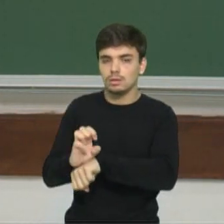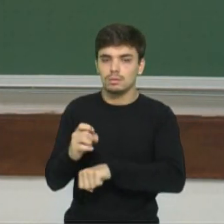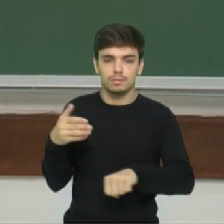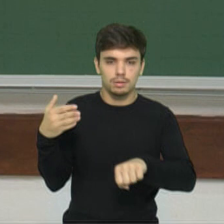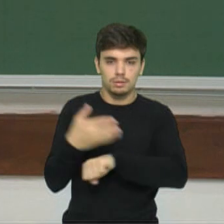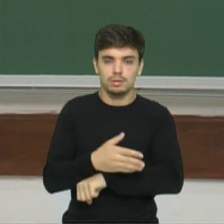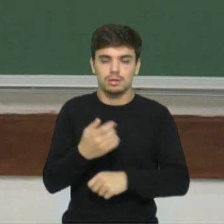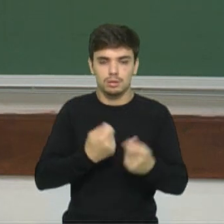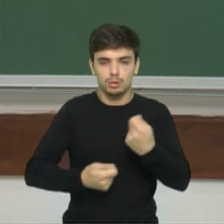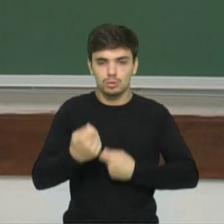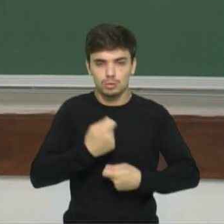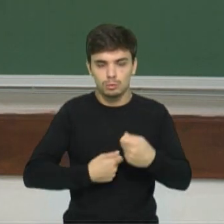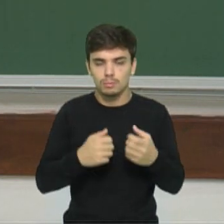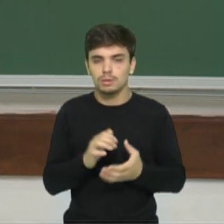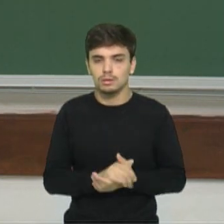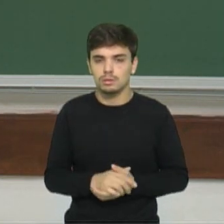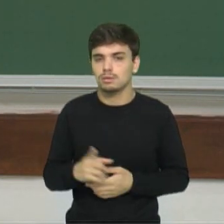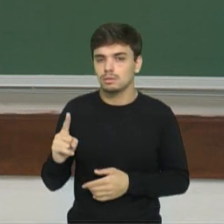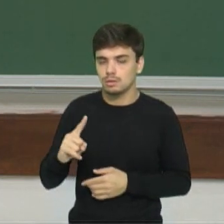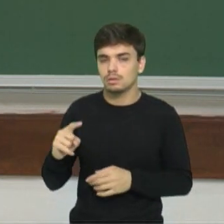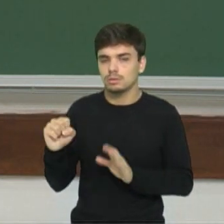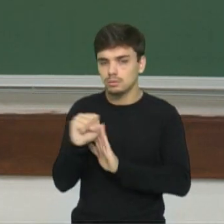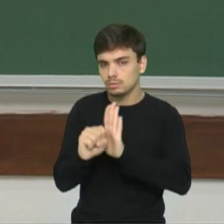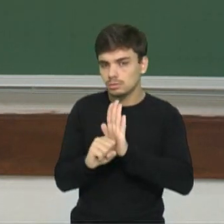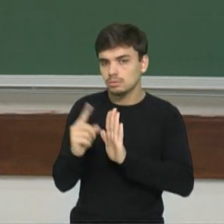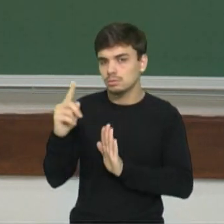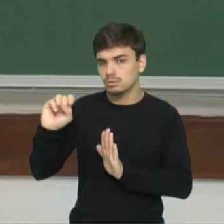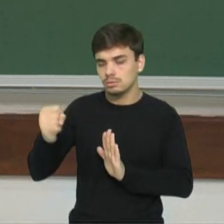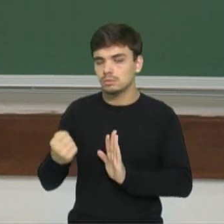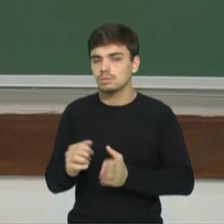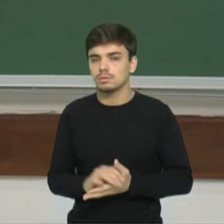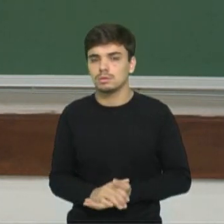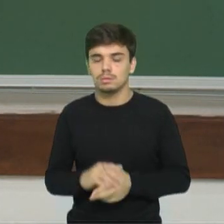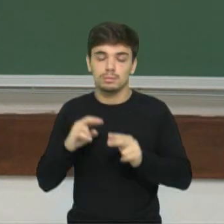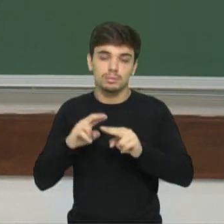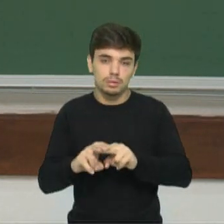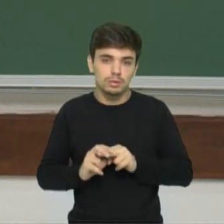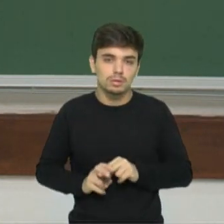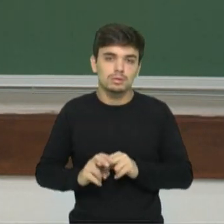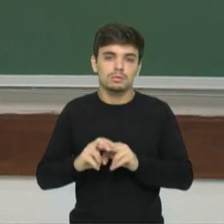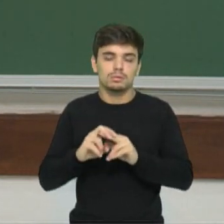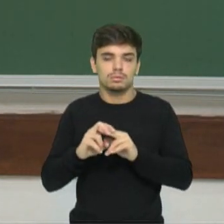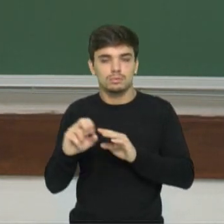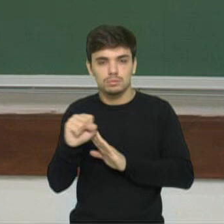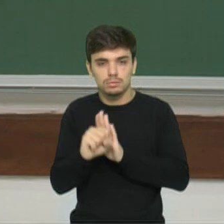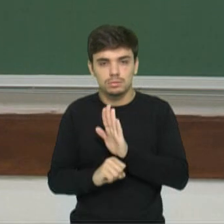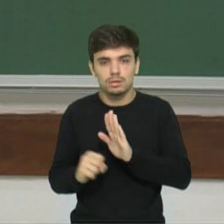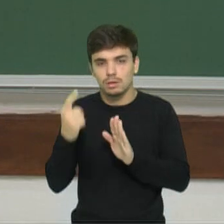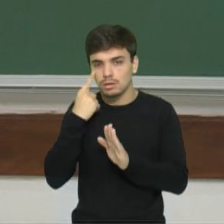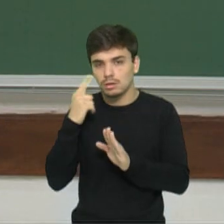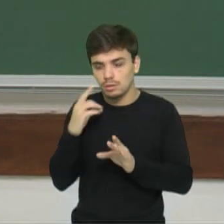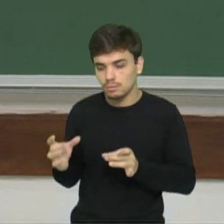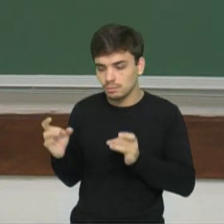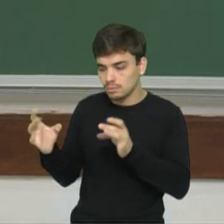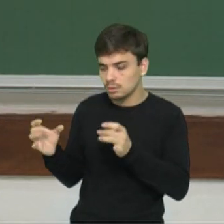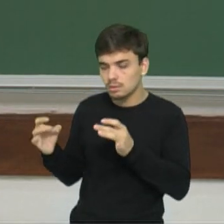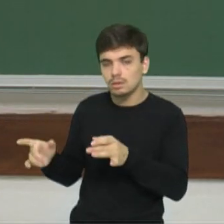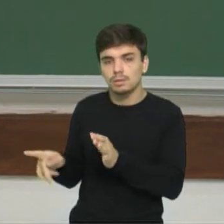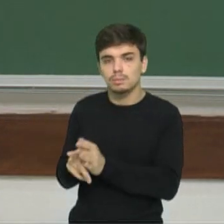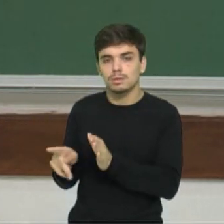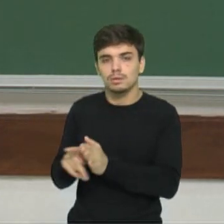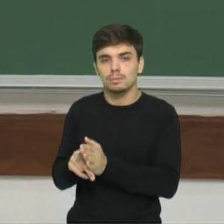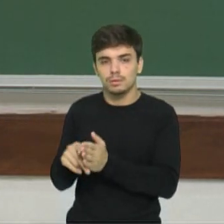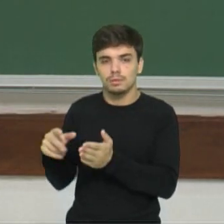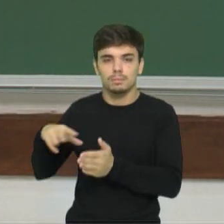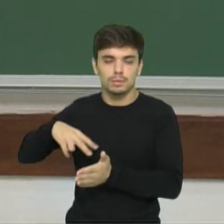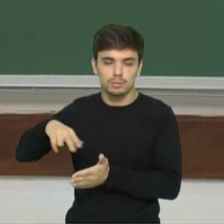invisível trazida pelo Adam Smith lá no século XVIII, então esse processo de privatização. de vender as empresas públicas para iniciativa